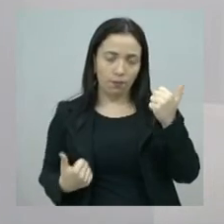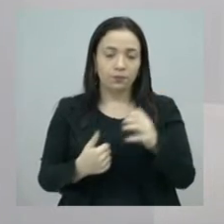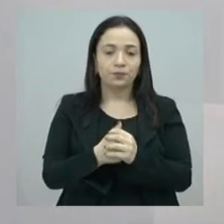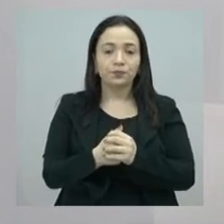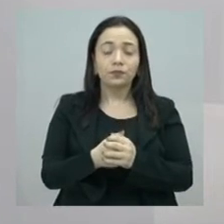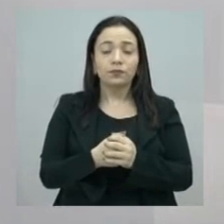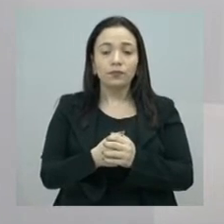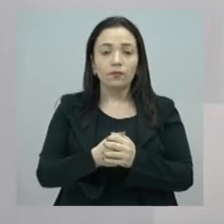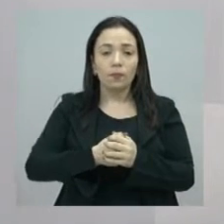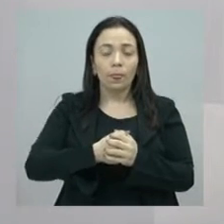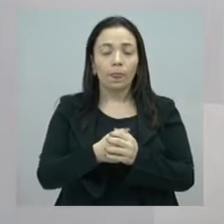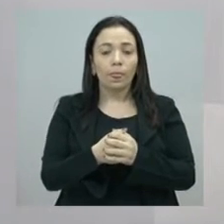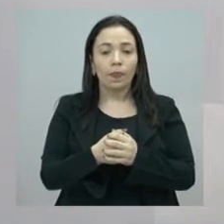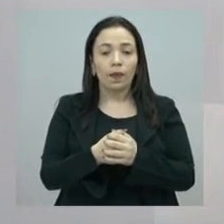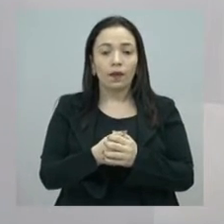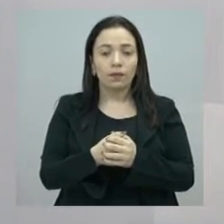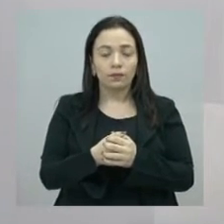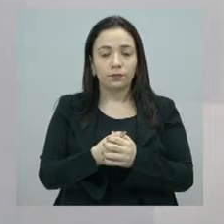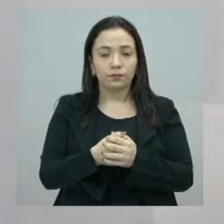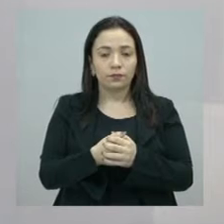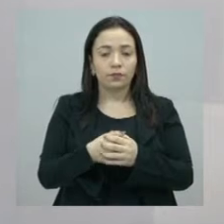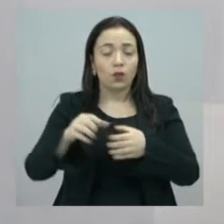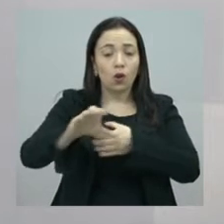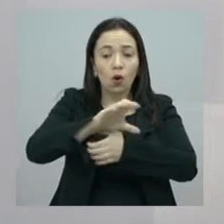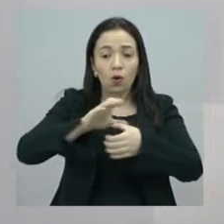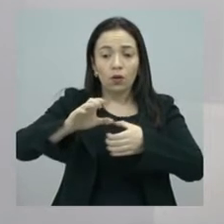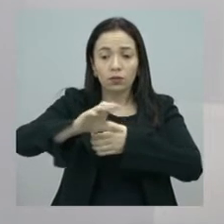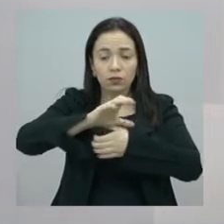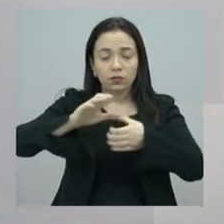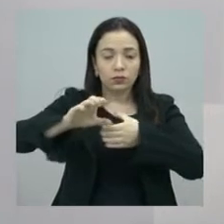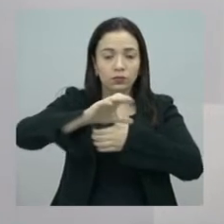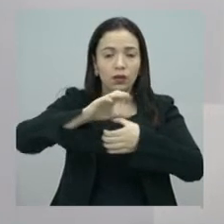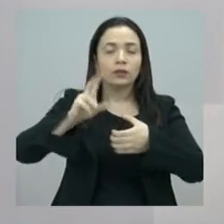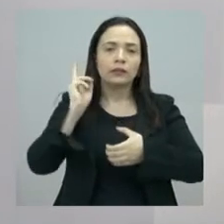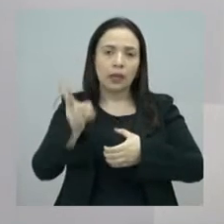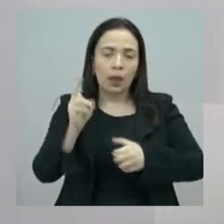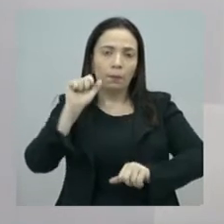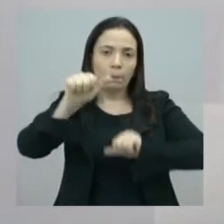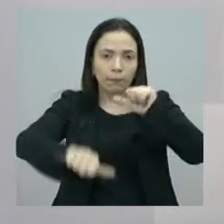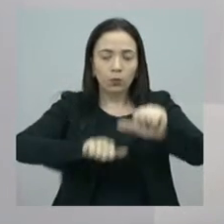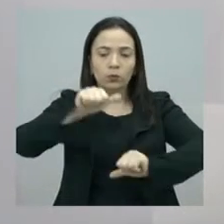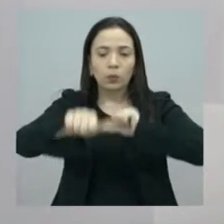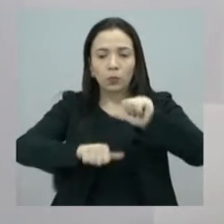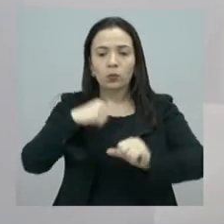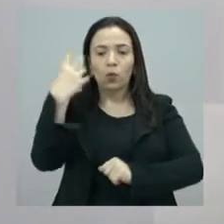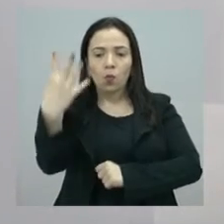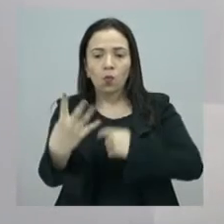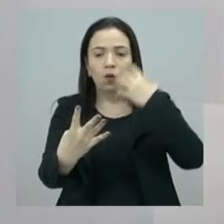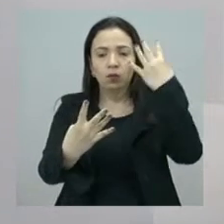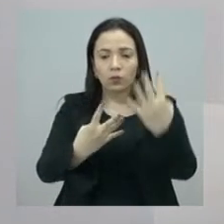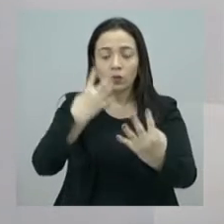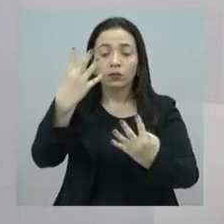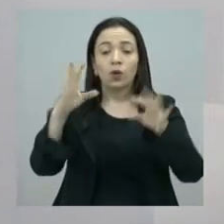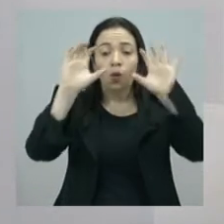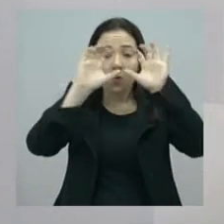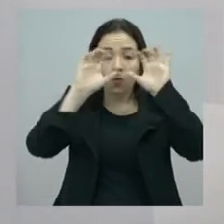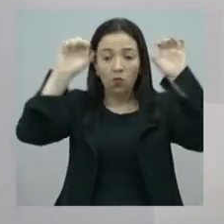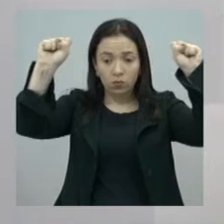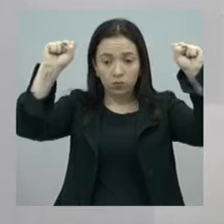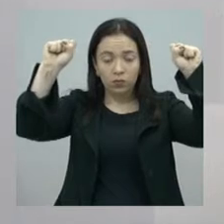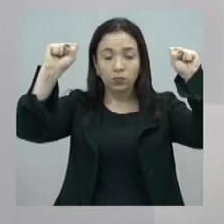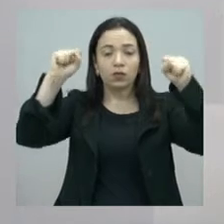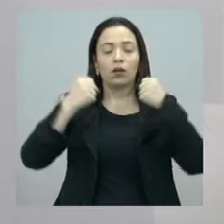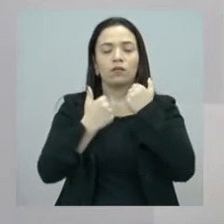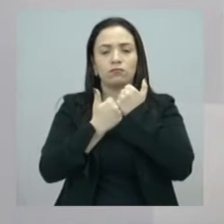colegiado, hoje não há mais tempo. O colegiado, ele se renova a cada 4 anos e o conselheiro, né, os